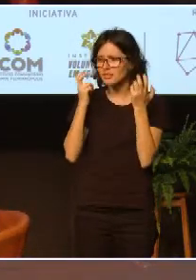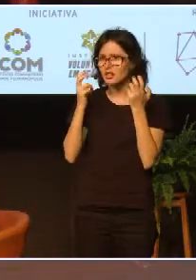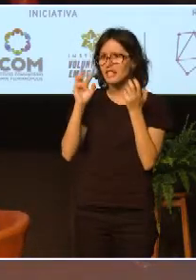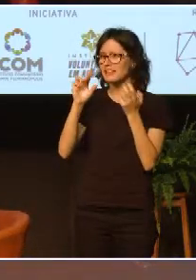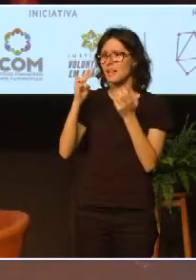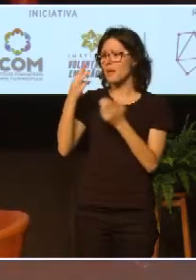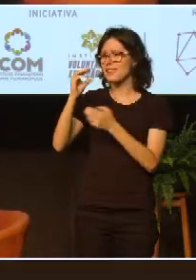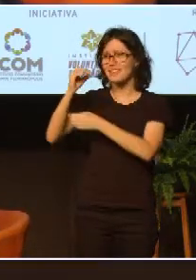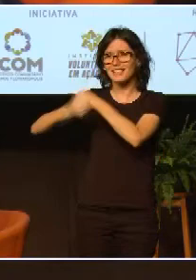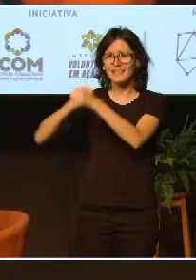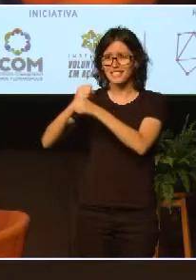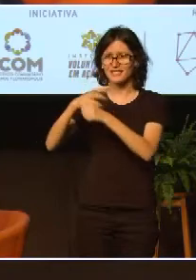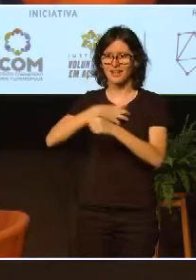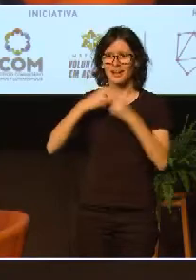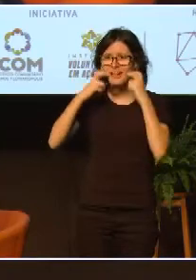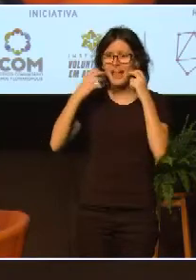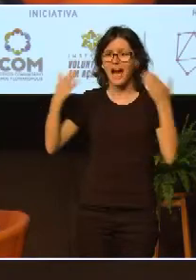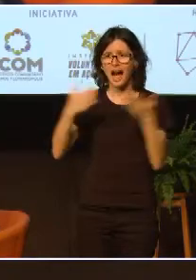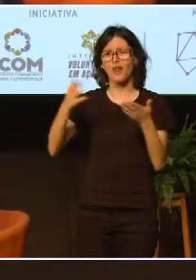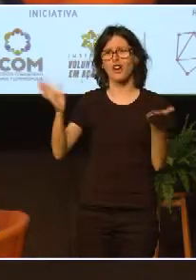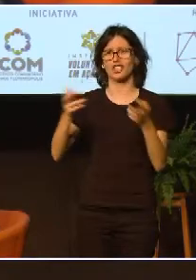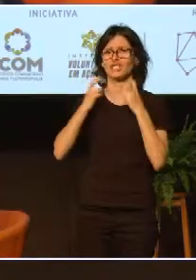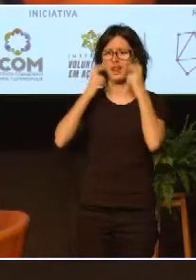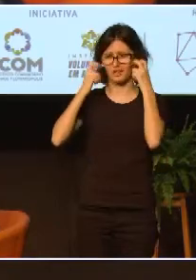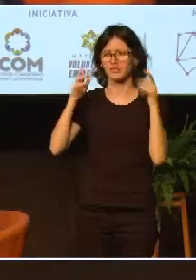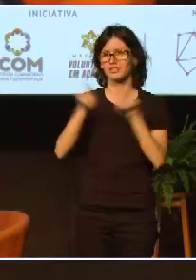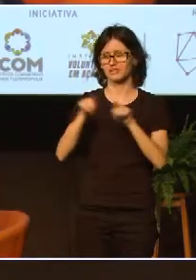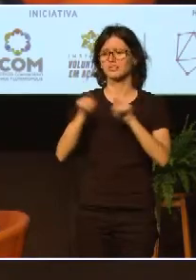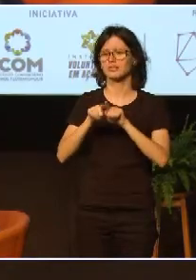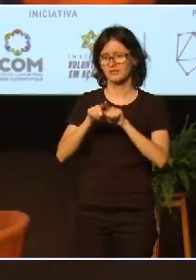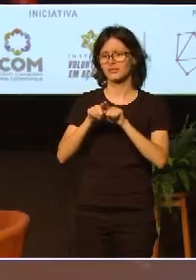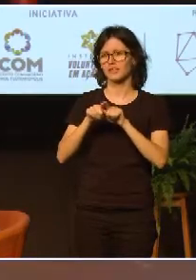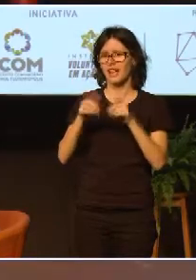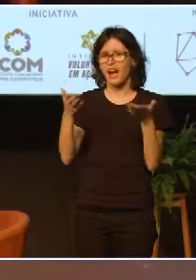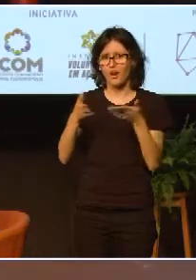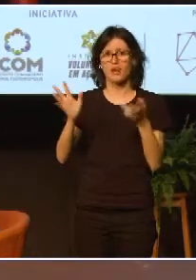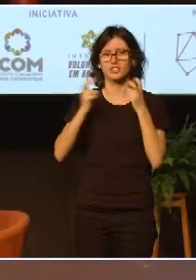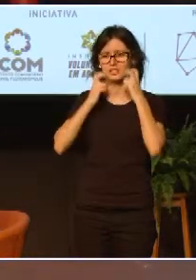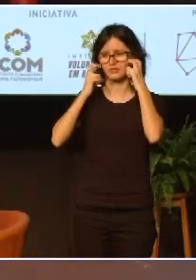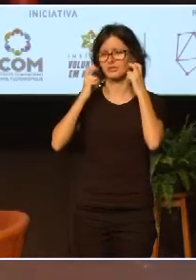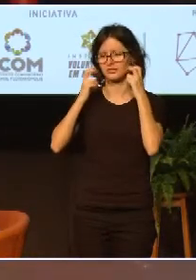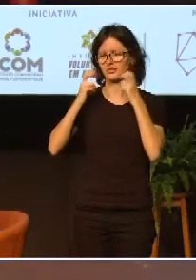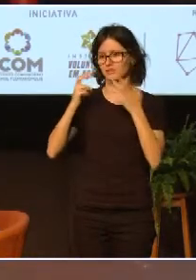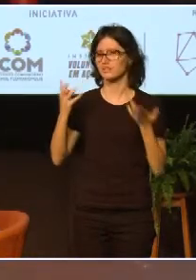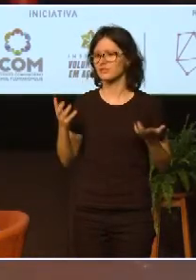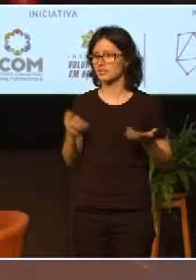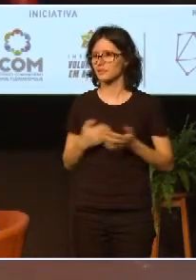30 anos, é agora, entendeu? Isso aí.